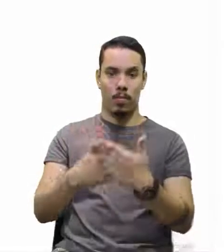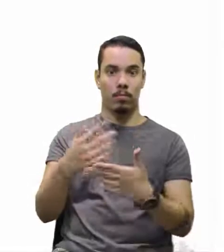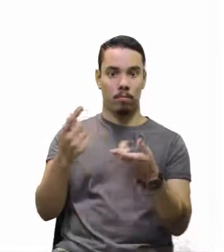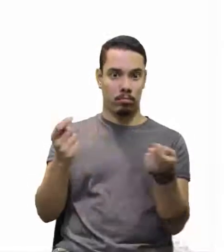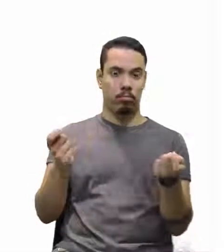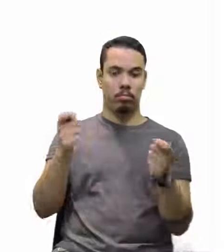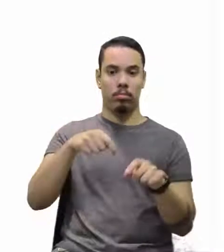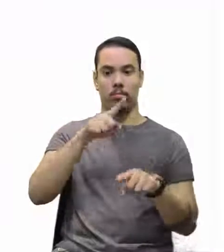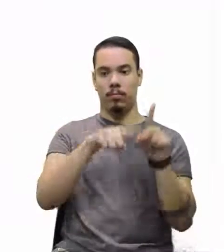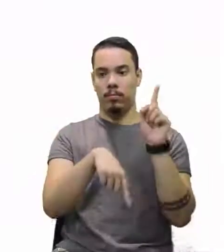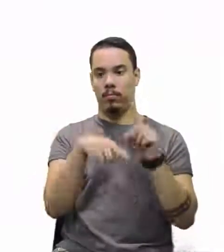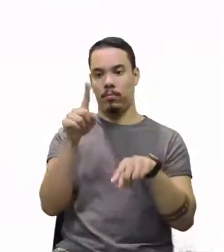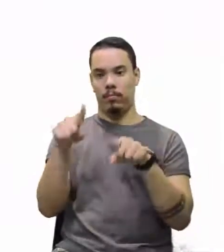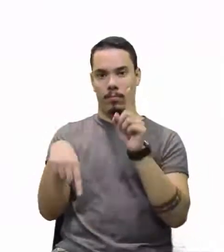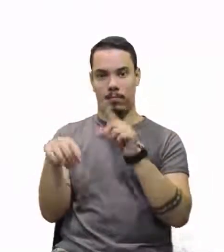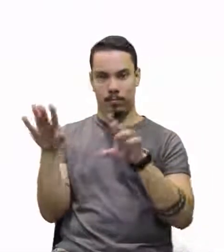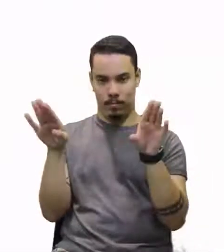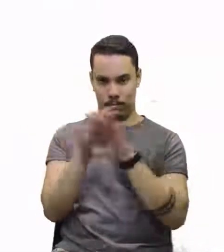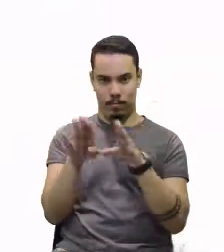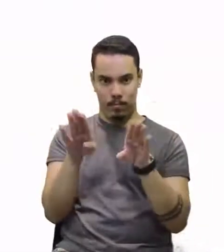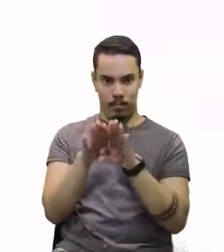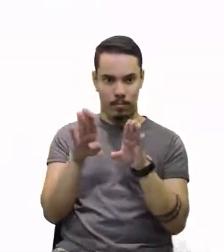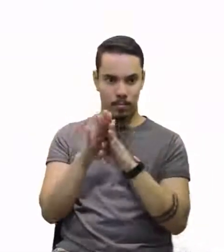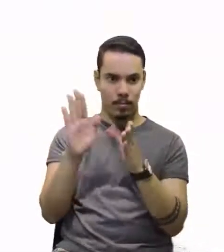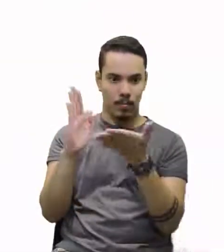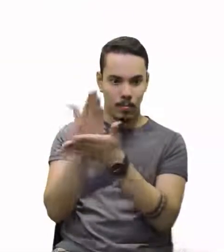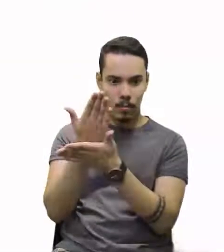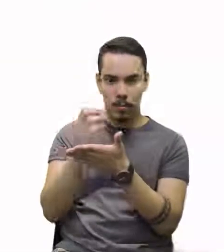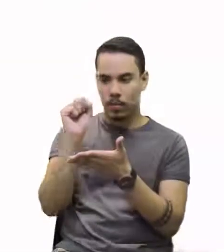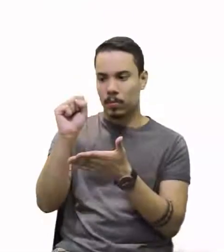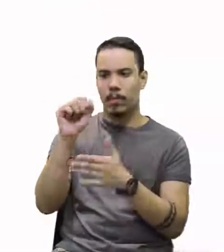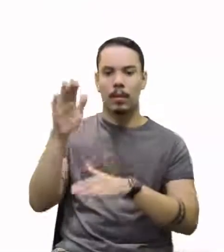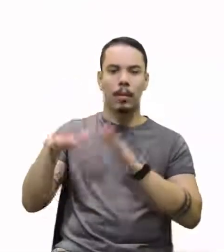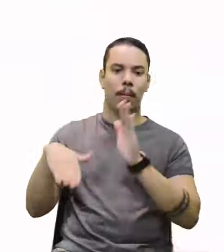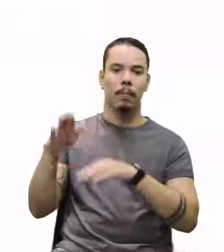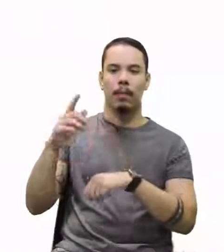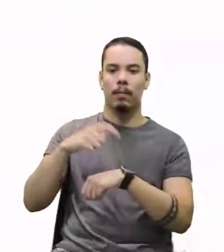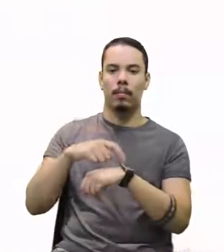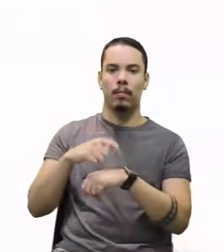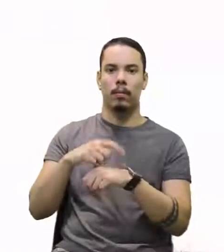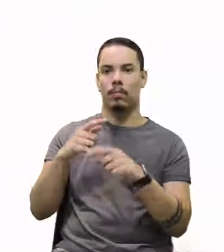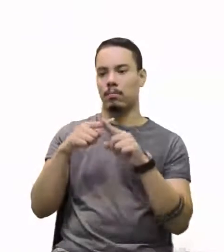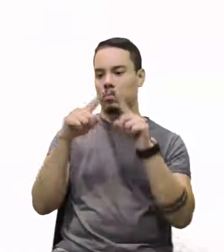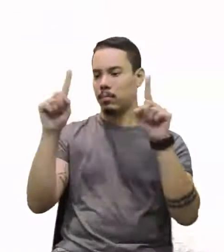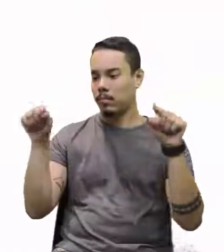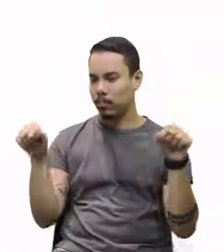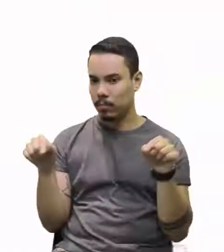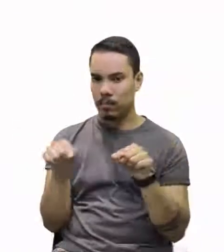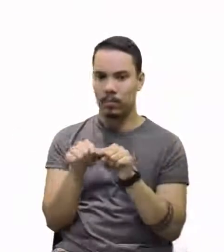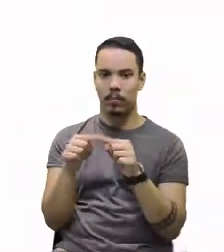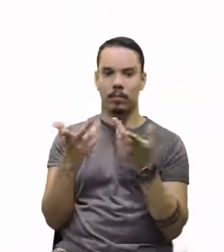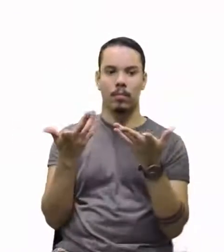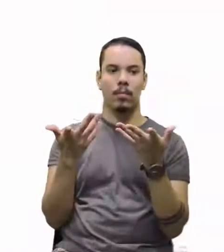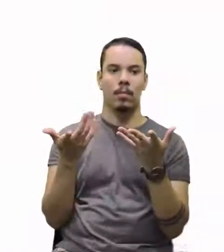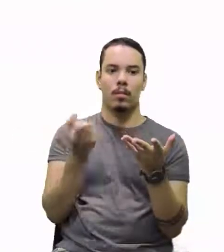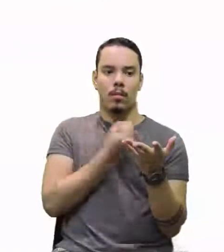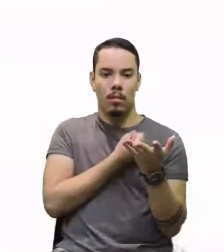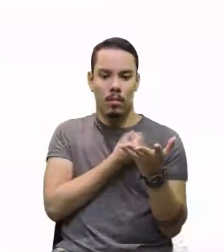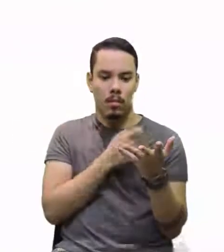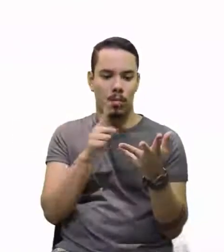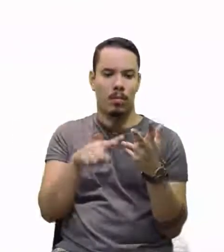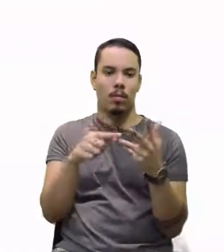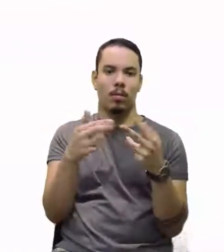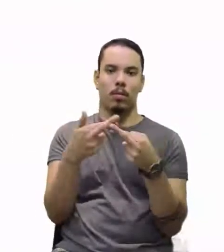variar de uma fração de segundo até alguns segundos, depende do tamanho do indutor, depende dos valores da resistência e do